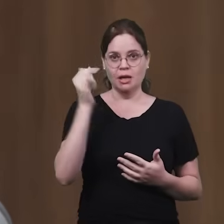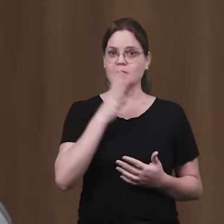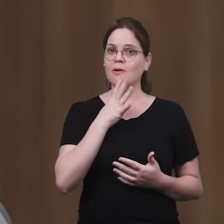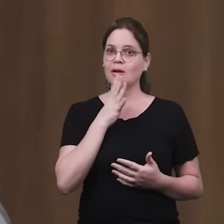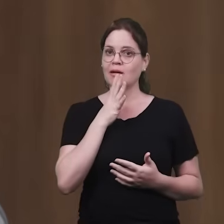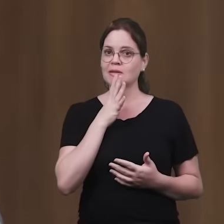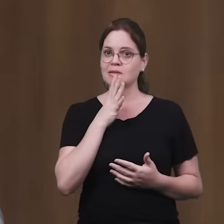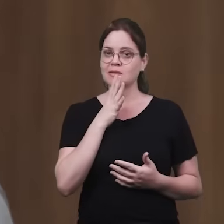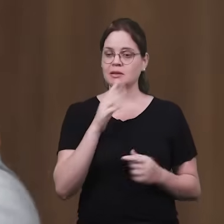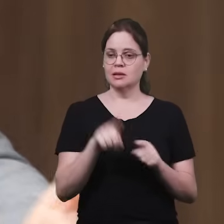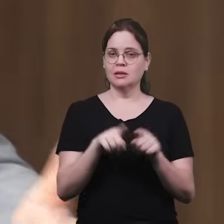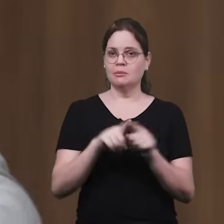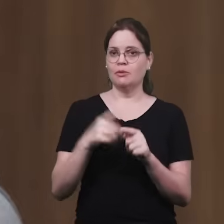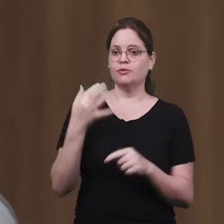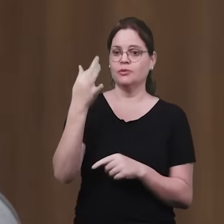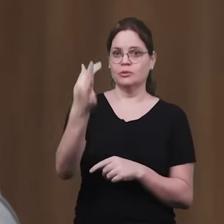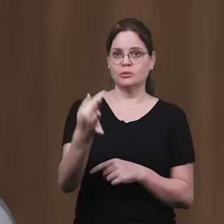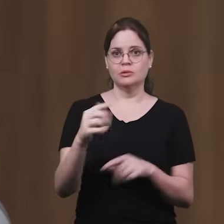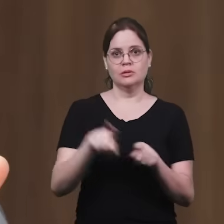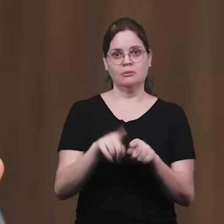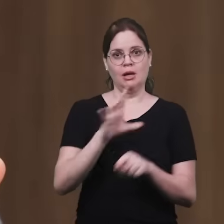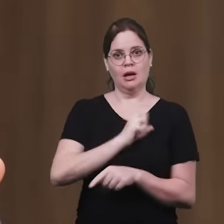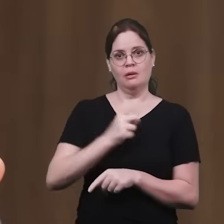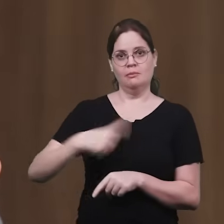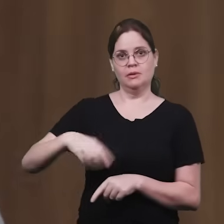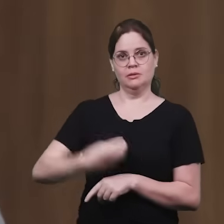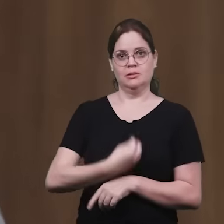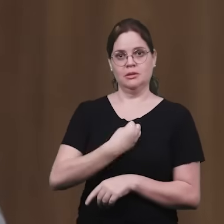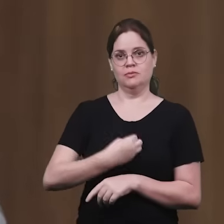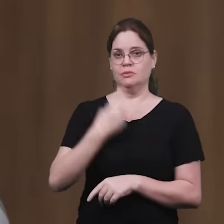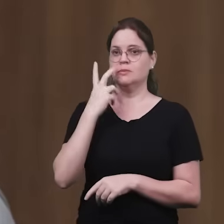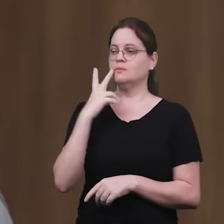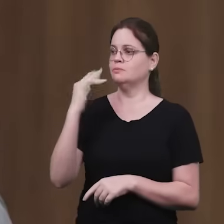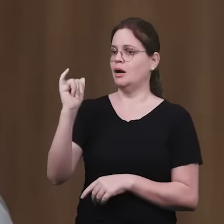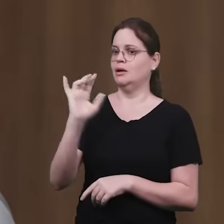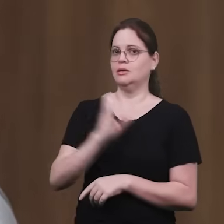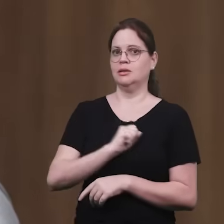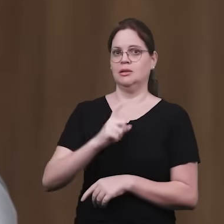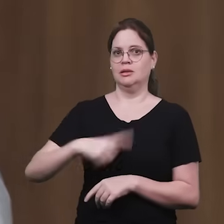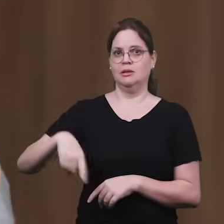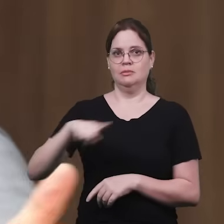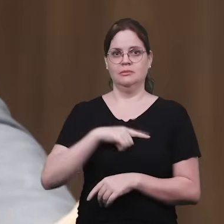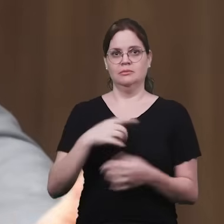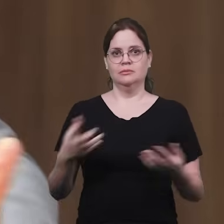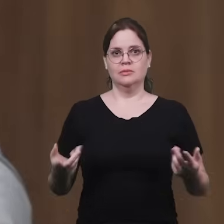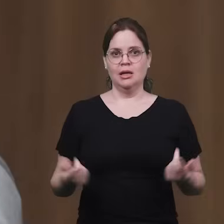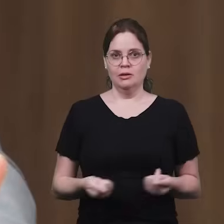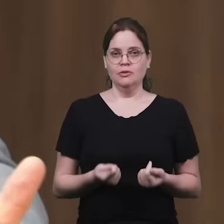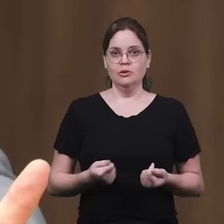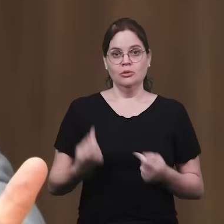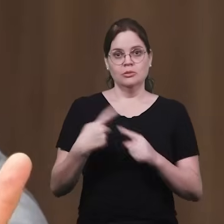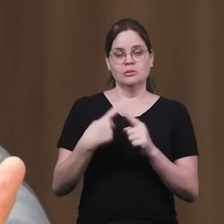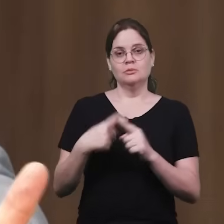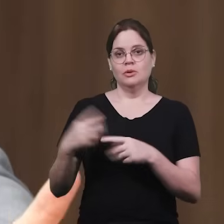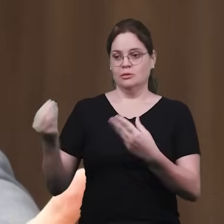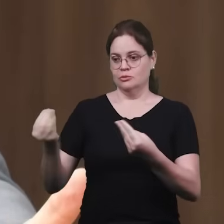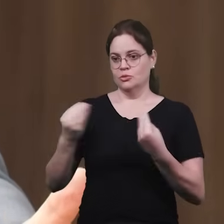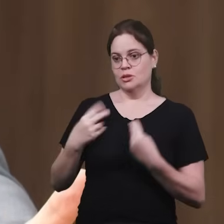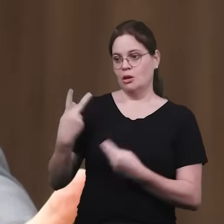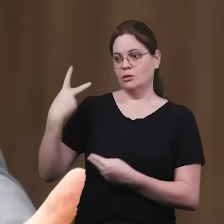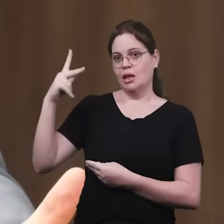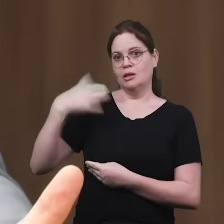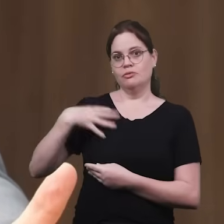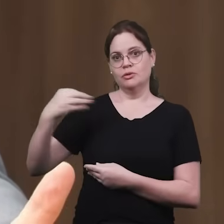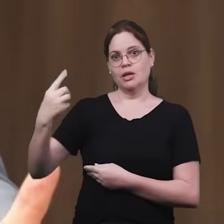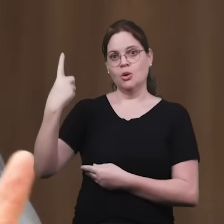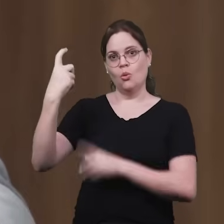amanhã, ele vai saber muito melhor e que nos ama como um pai amoroso, maravilhoso, que deu seu filho unigênito